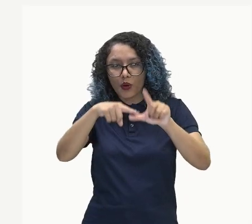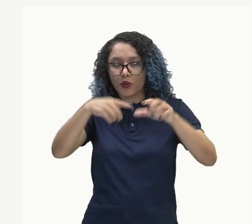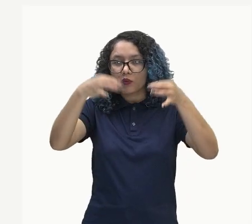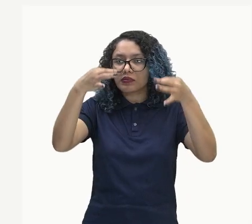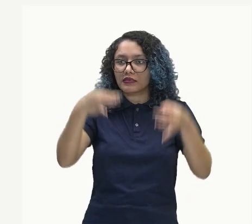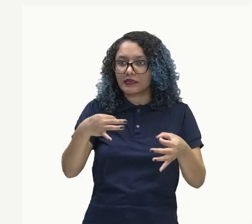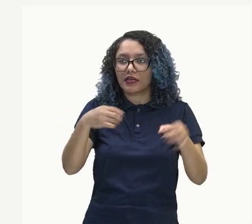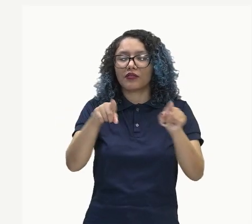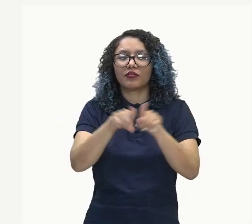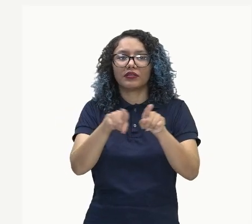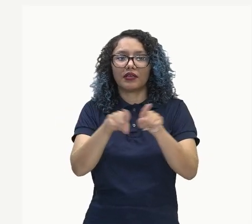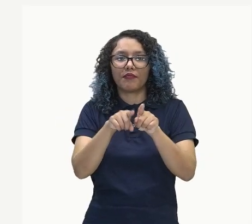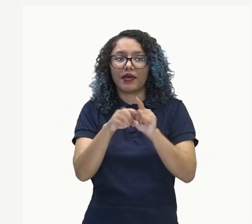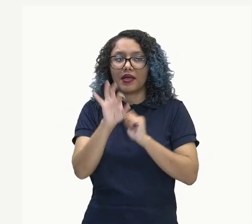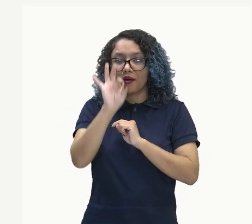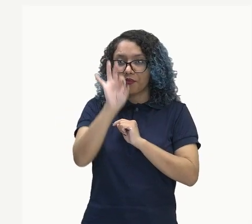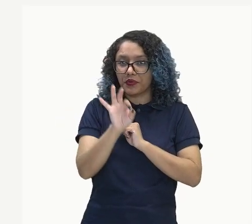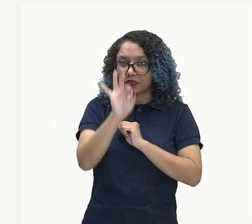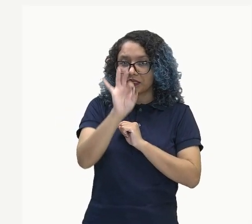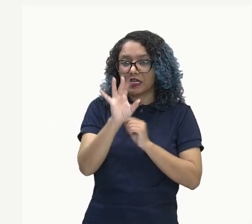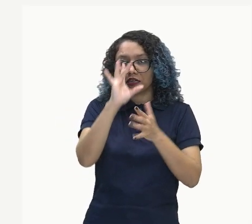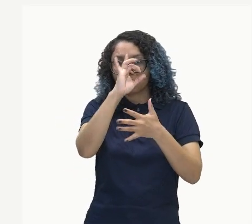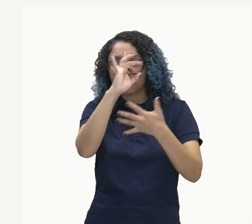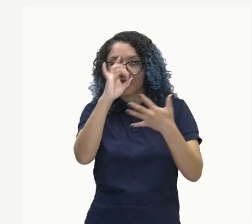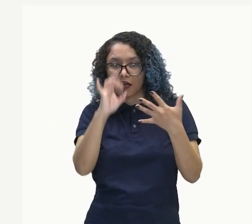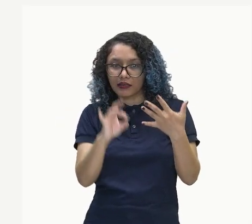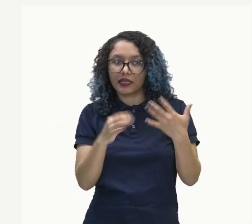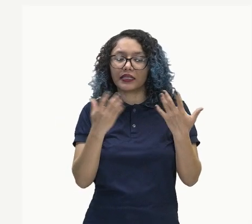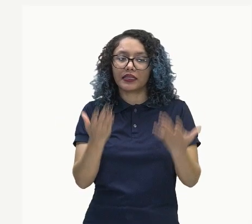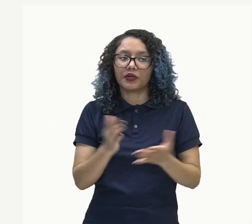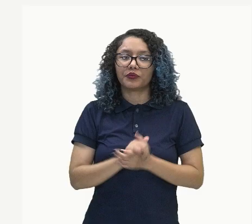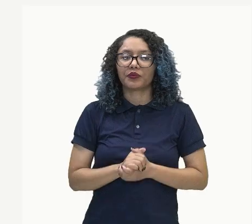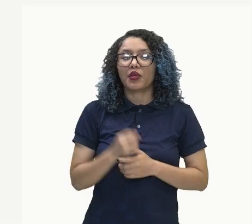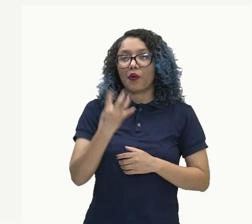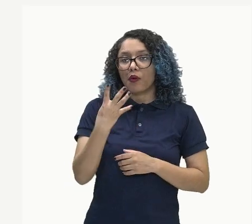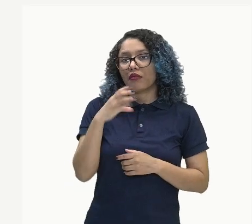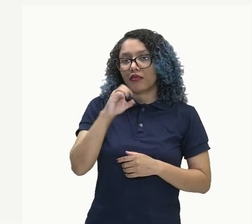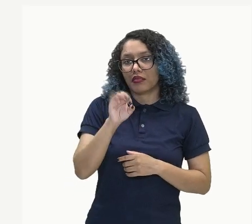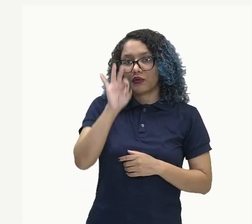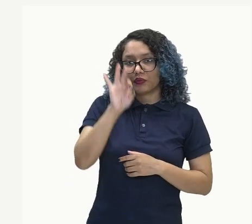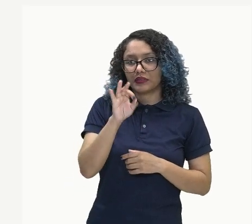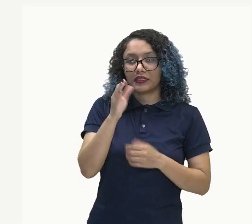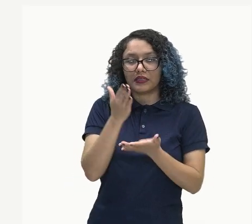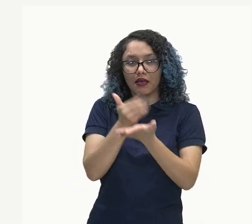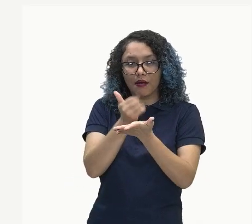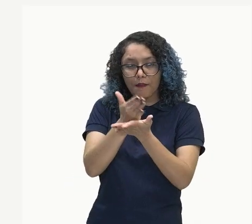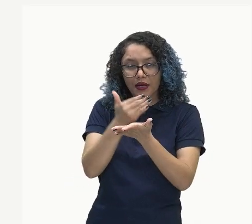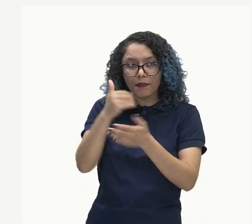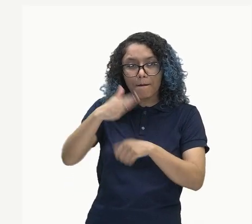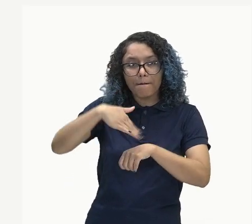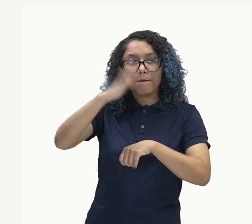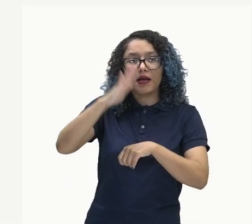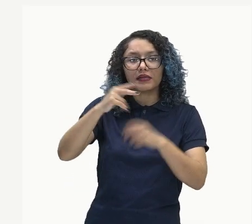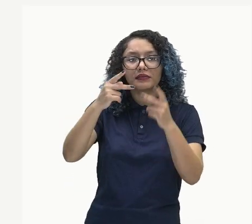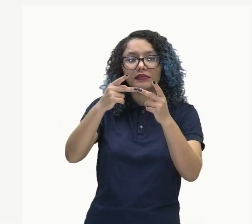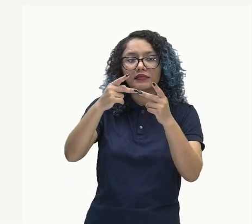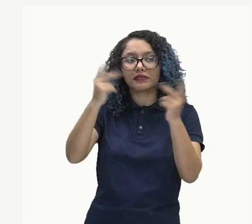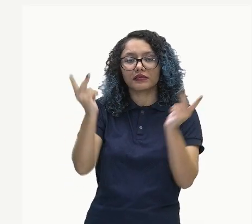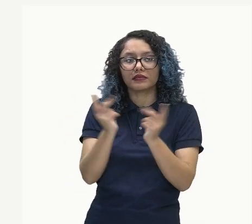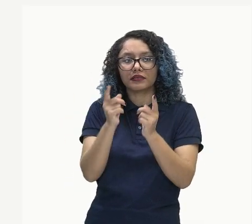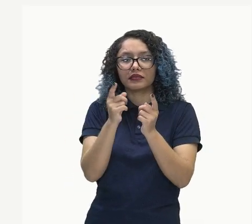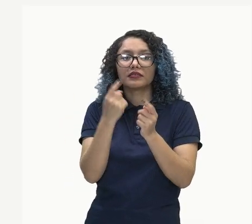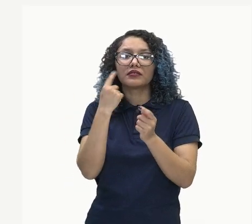a porcentagem de cada uma, certo? Então, nós temos 40%, que é a maior fatia, que representa o quê? Na